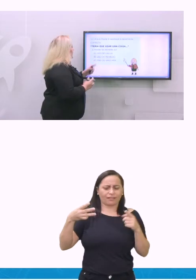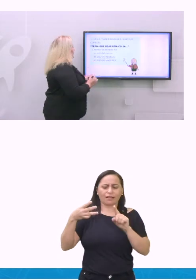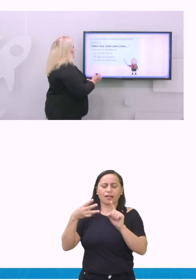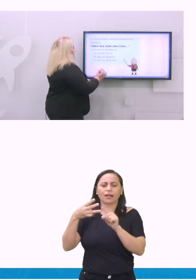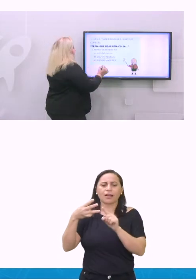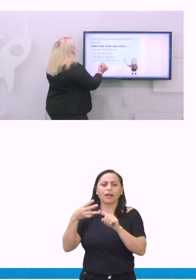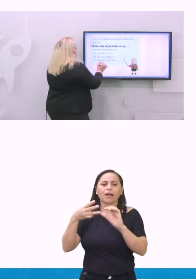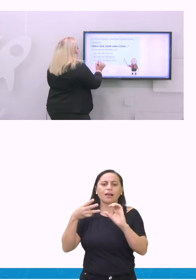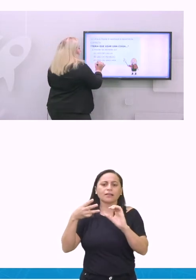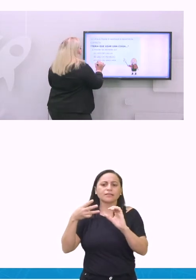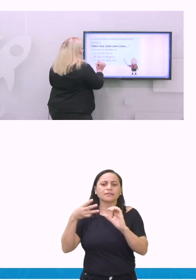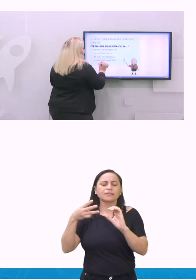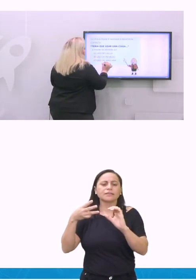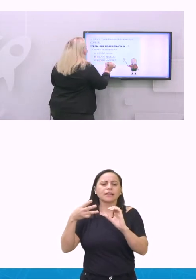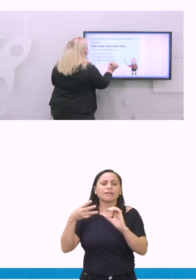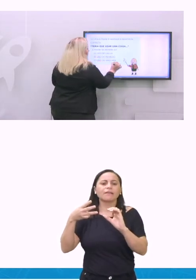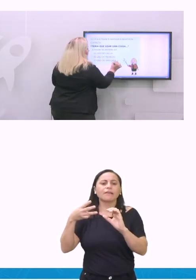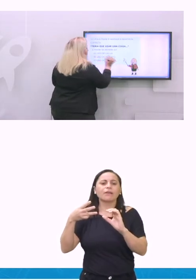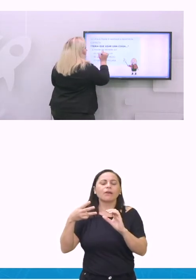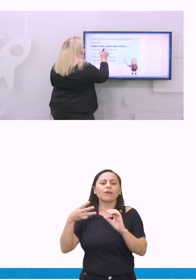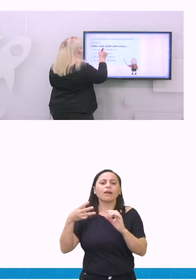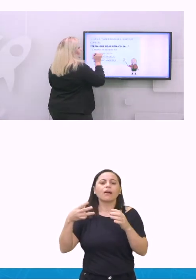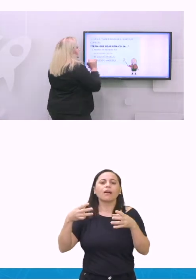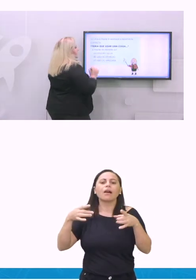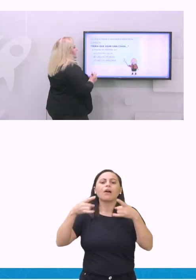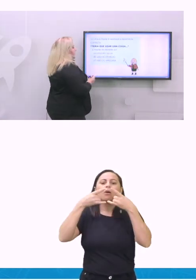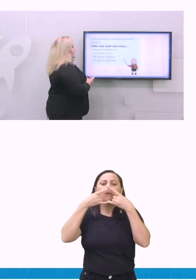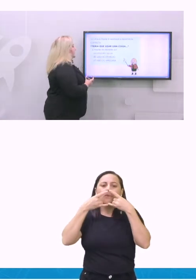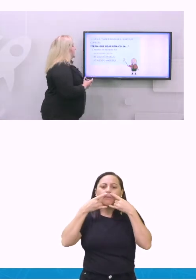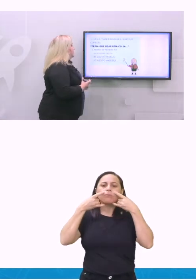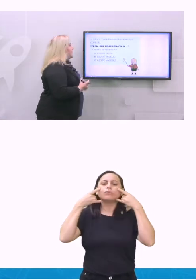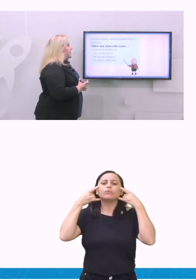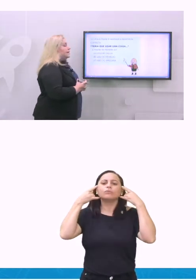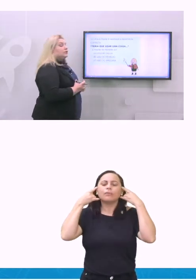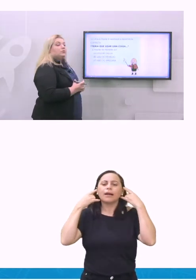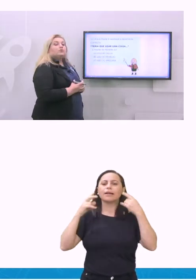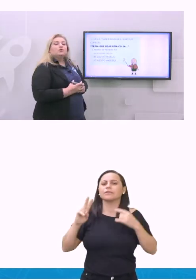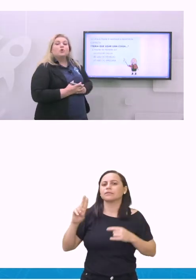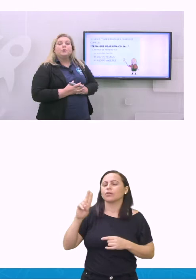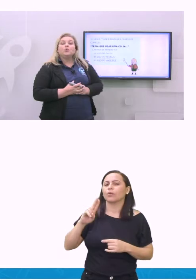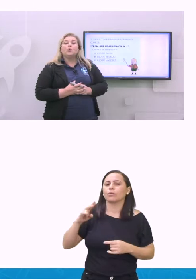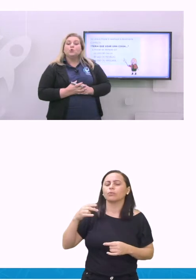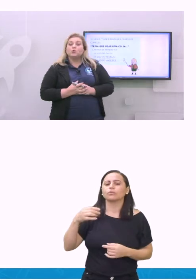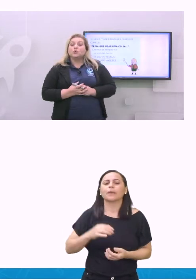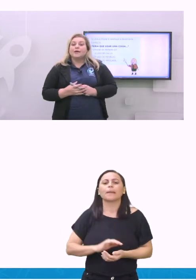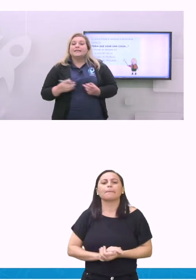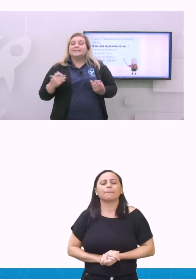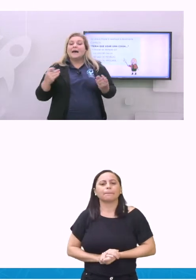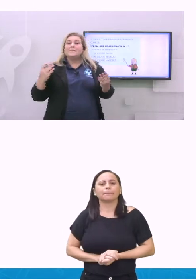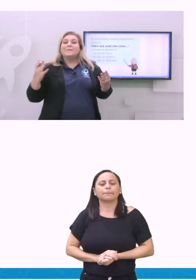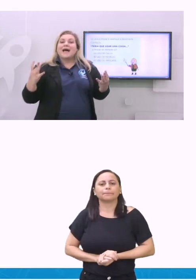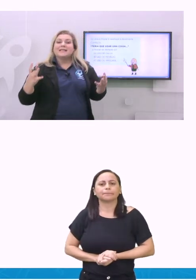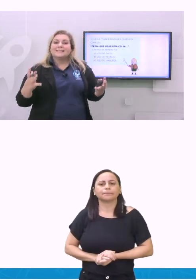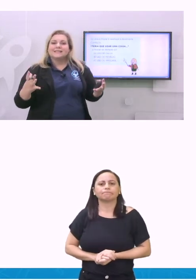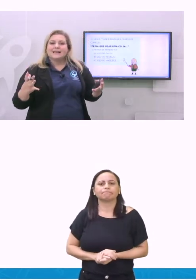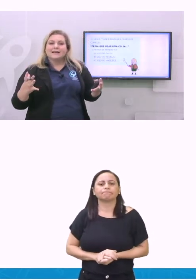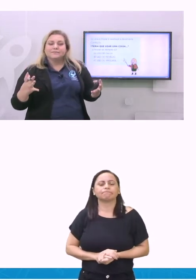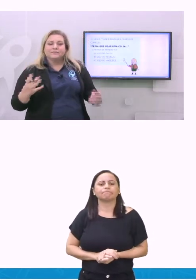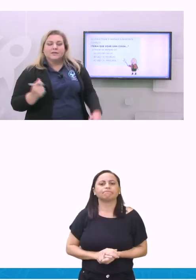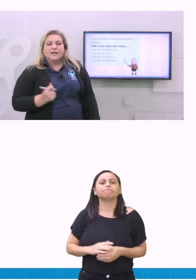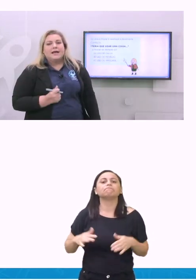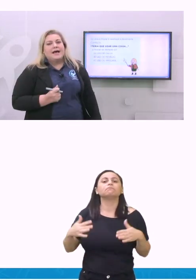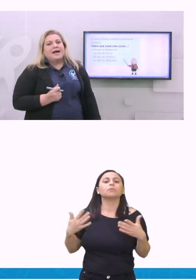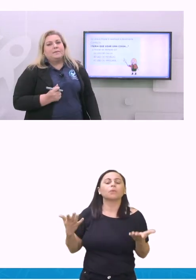a letra C. Será que a frase está falando sobre o uso da